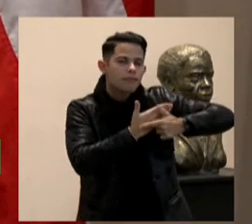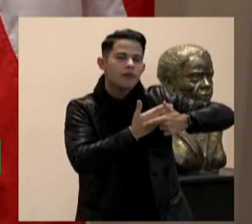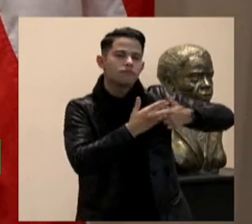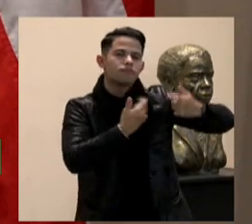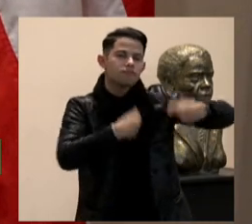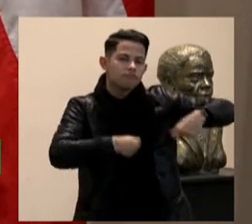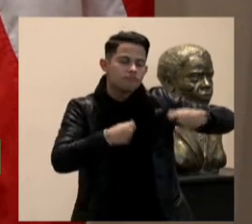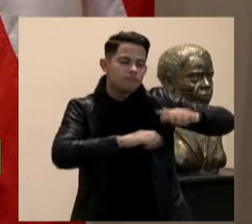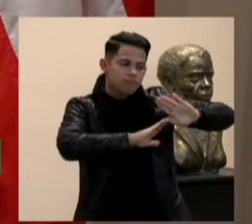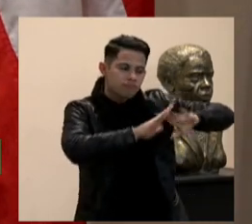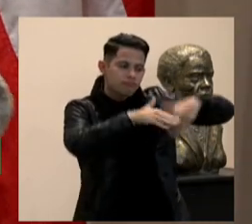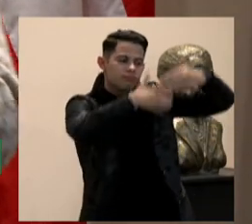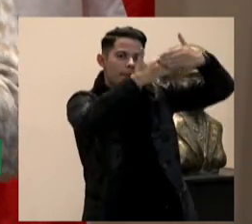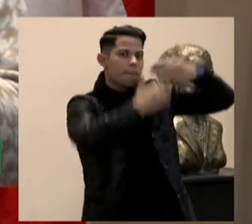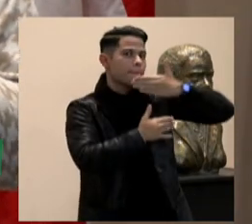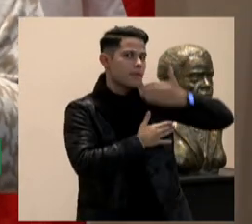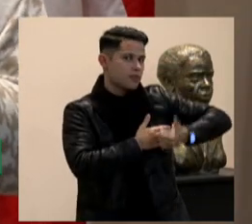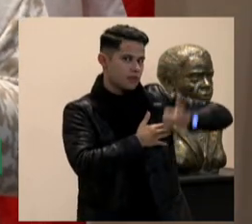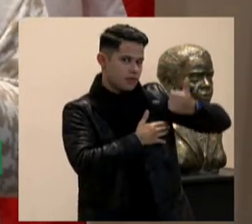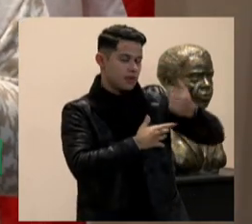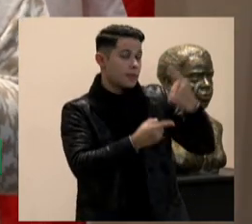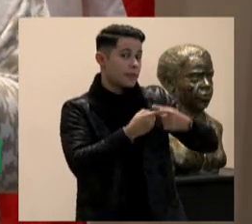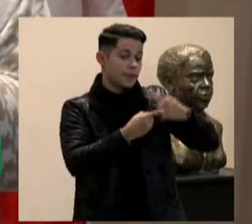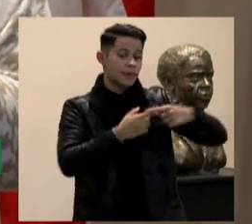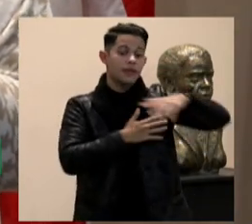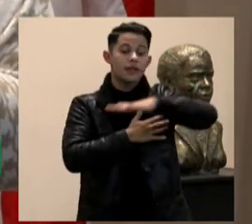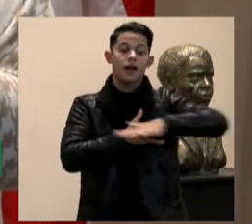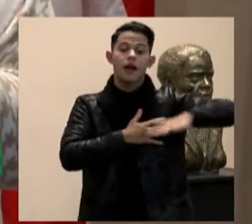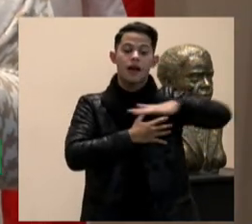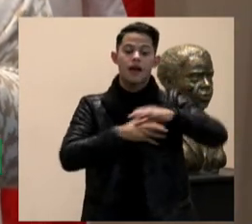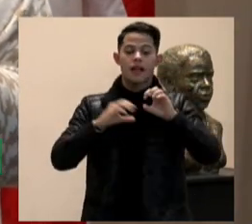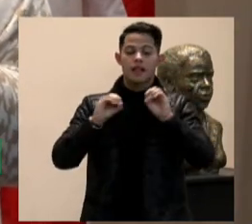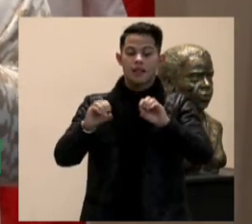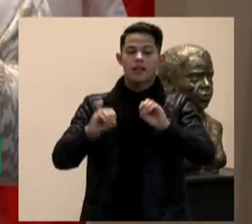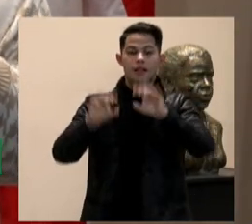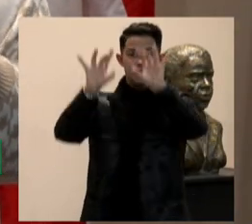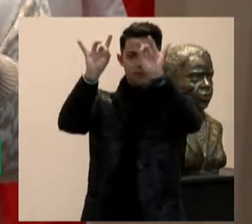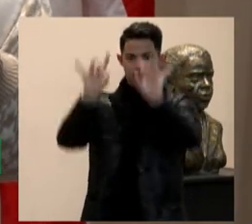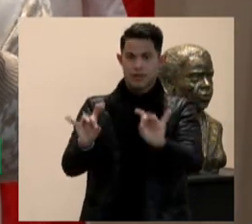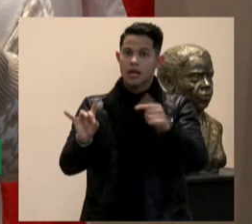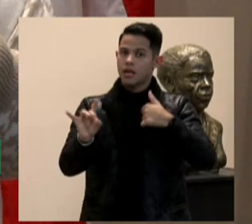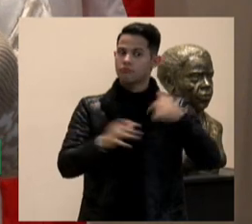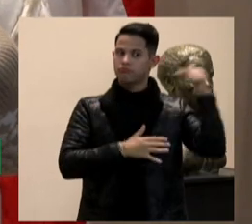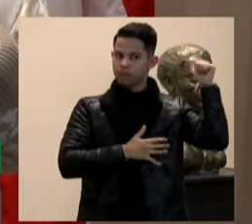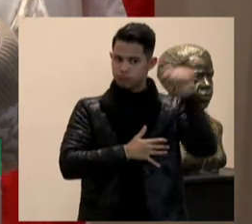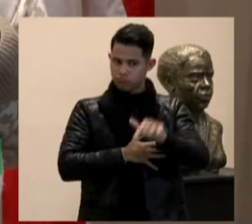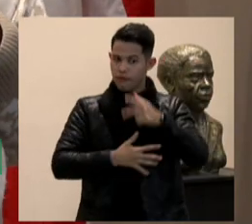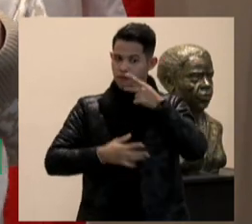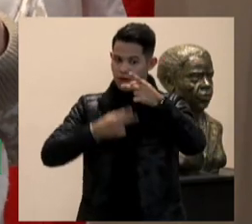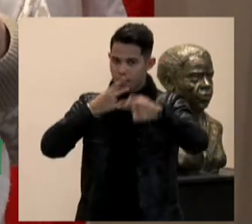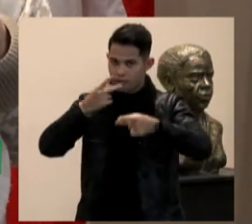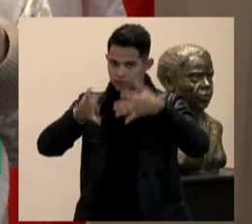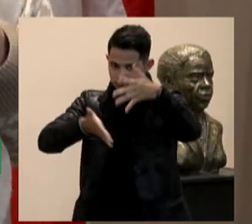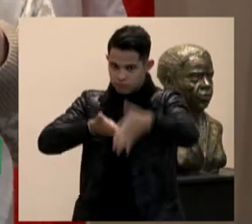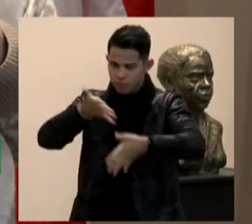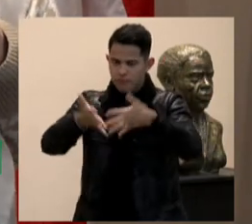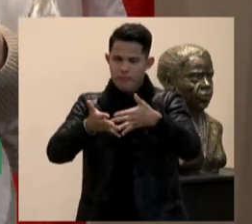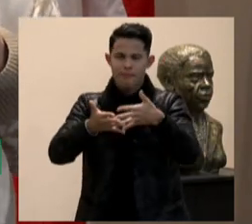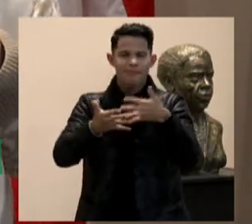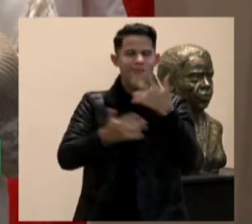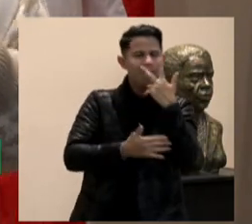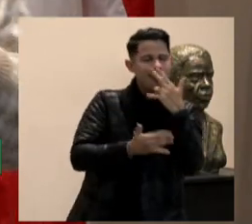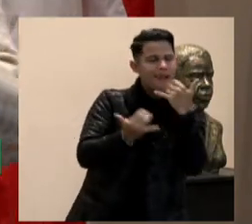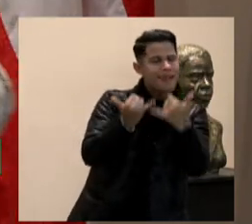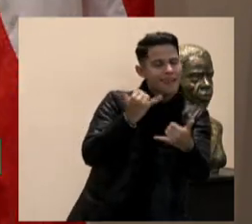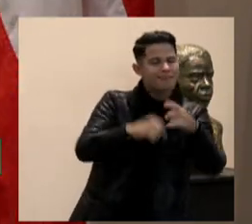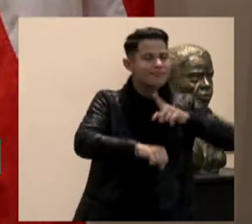avançar, porque no âmbito da educação especial, uma das questões que eu sempre levanto é que parece que a partir do momento em que a